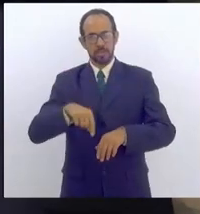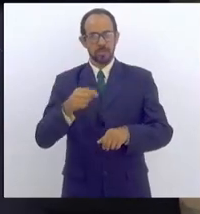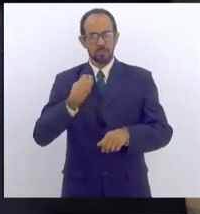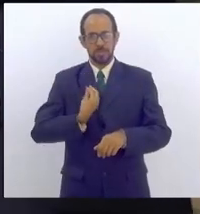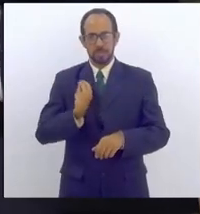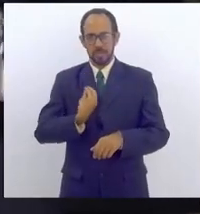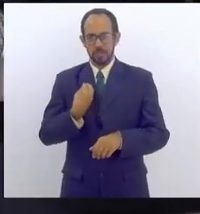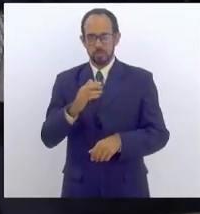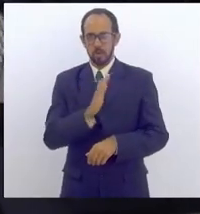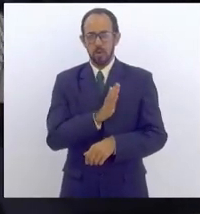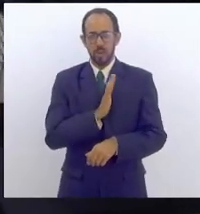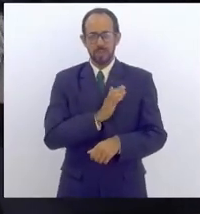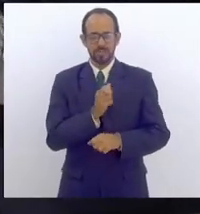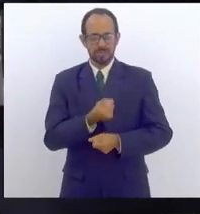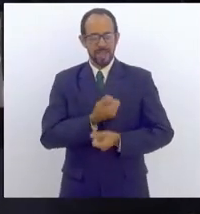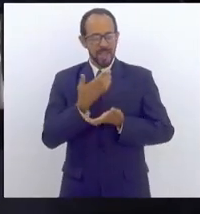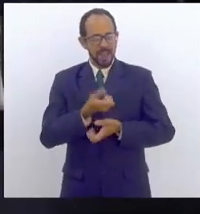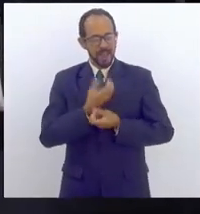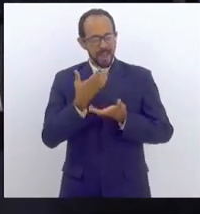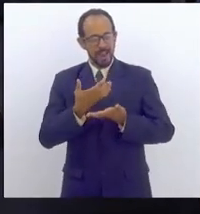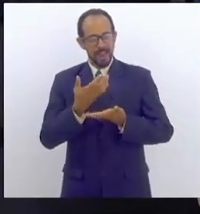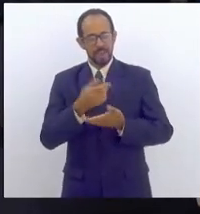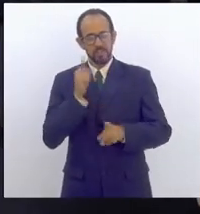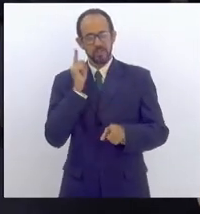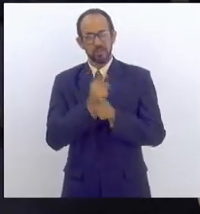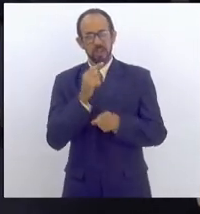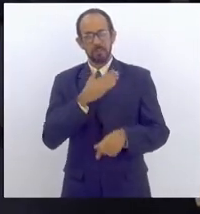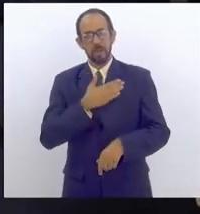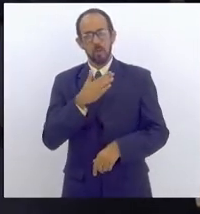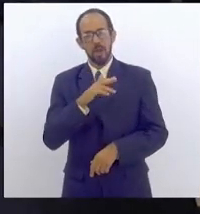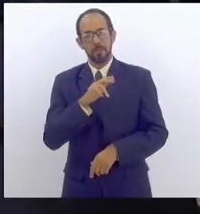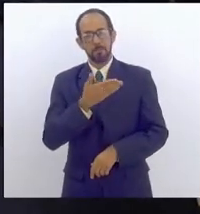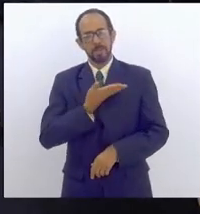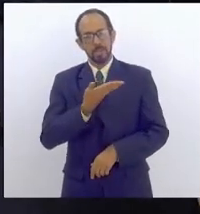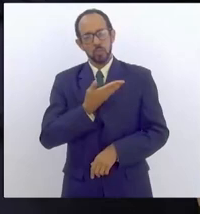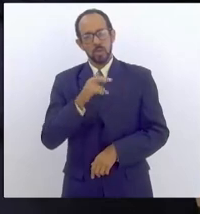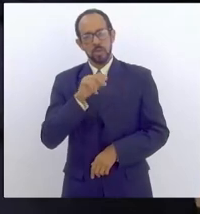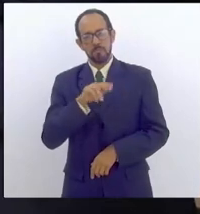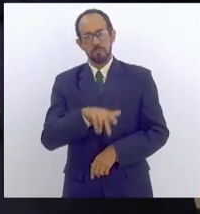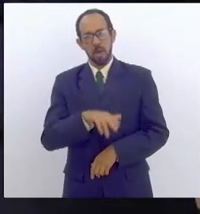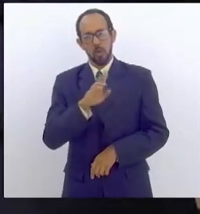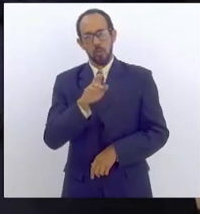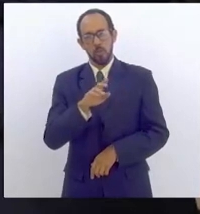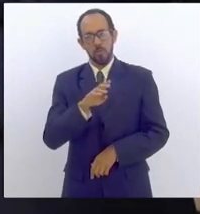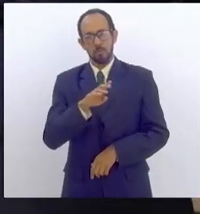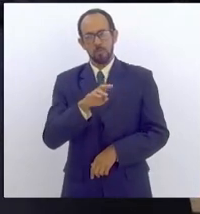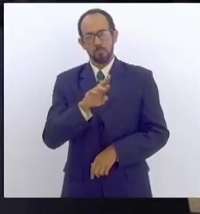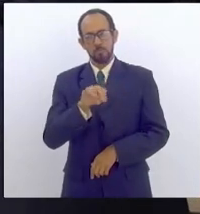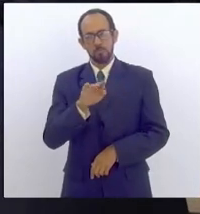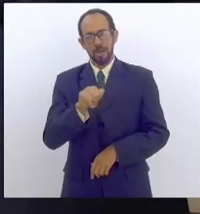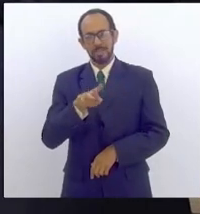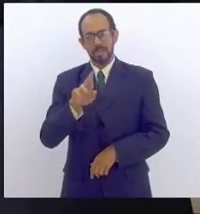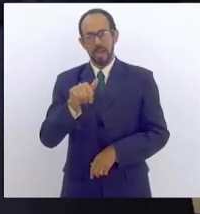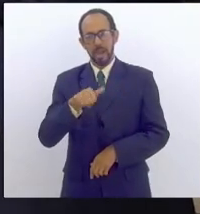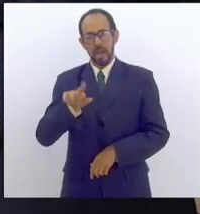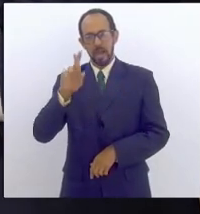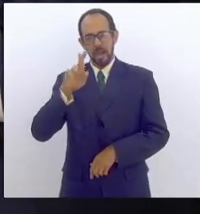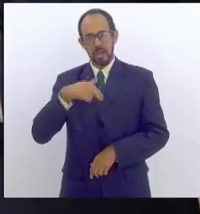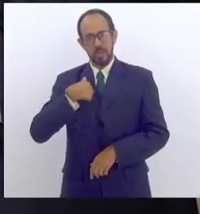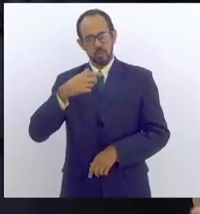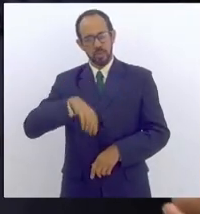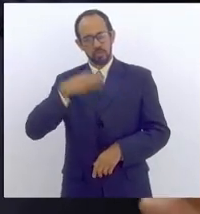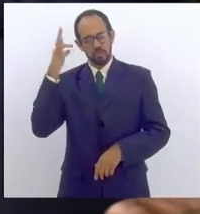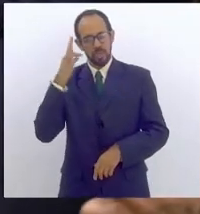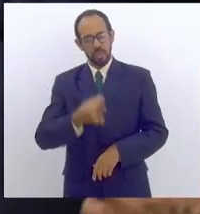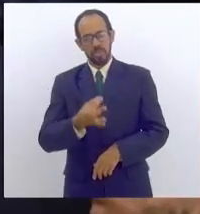se enche de alegria de votar no meu amigo, meu irmão, Rodrigo Bacelar. Eu tenho certeza, Bacelar, que a partir desse momento que você